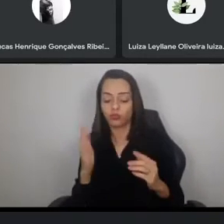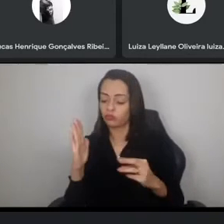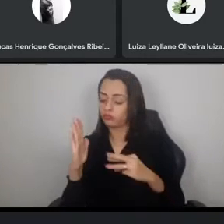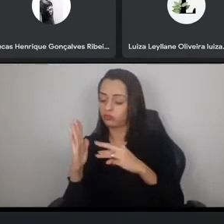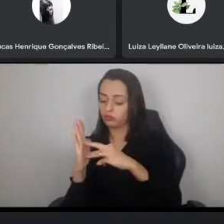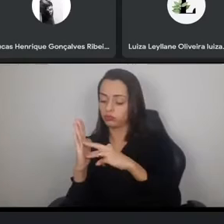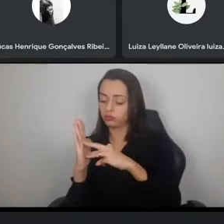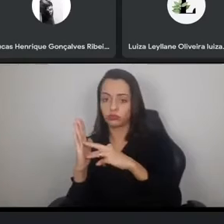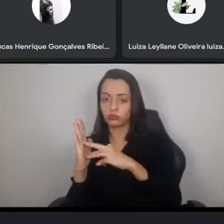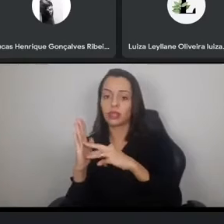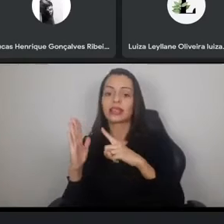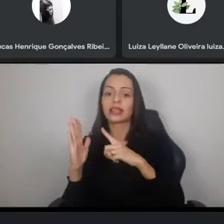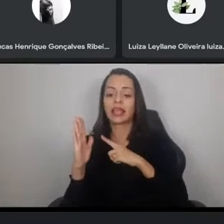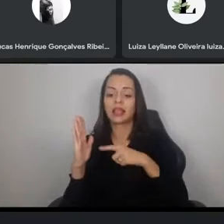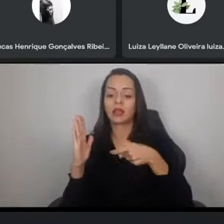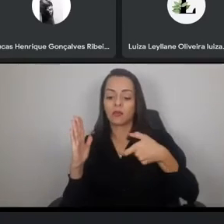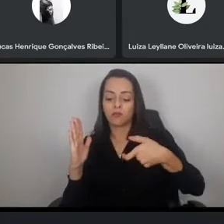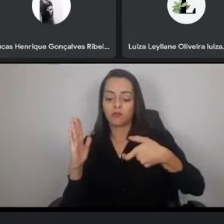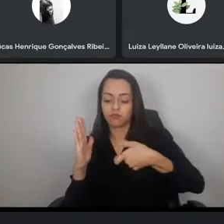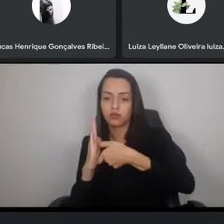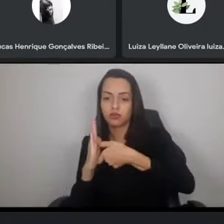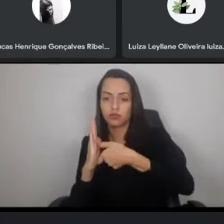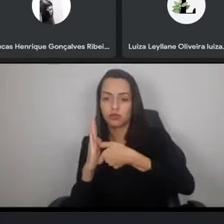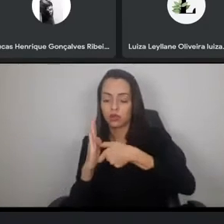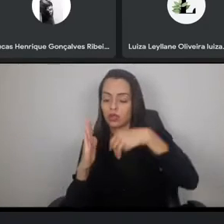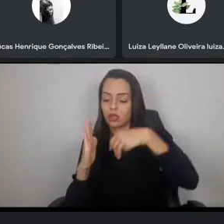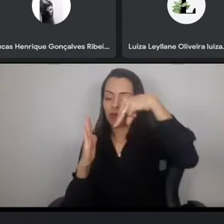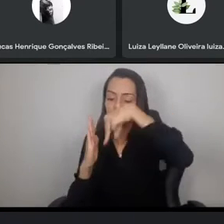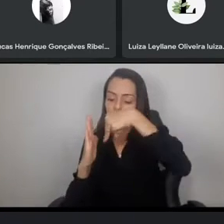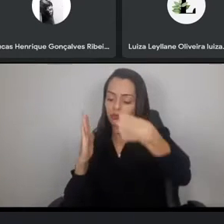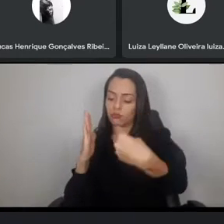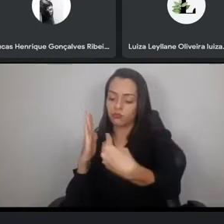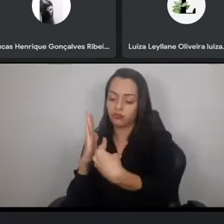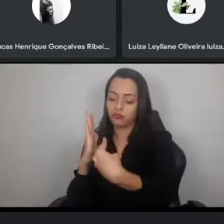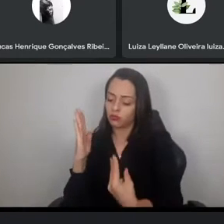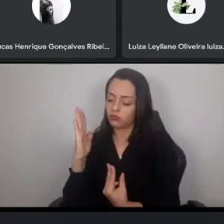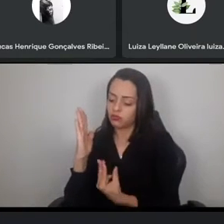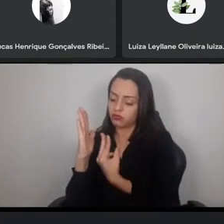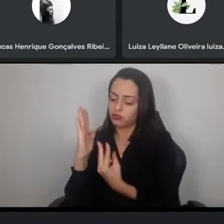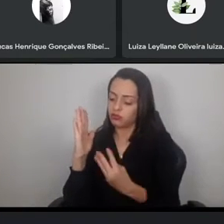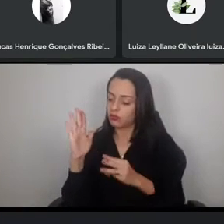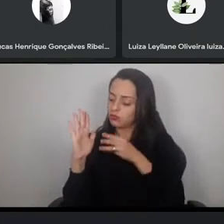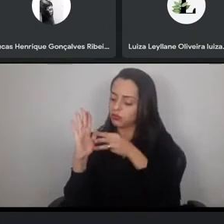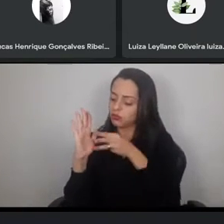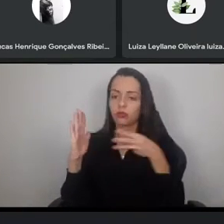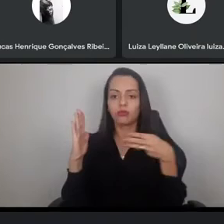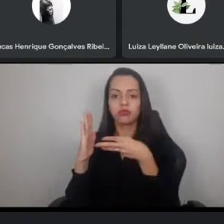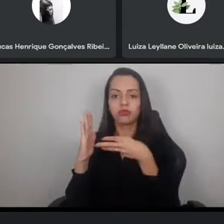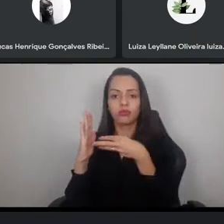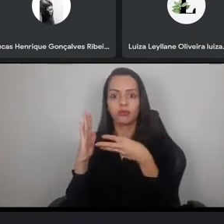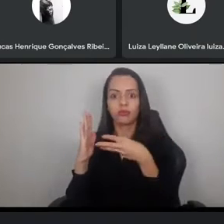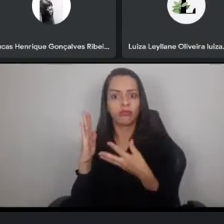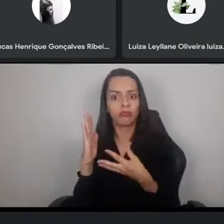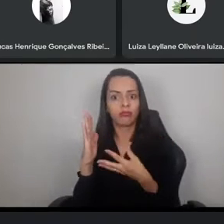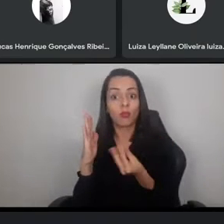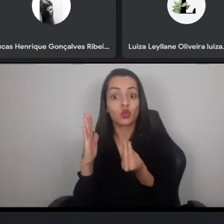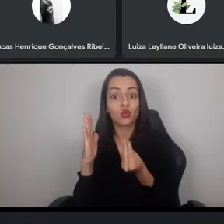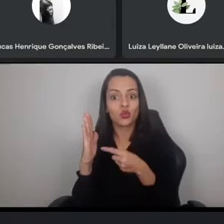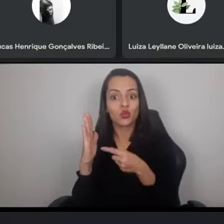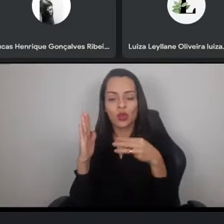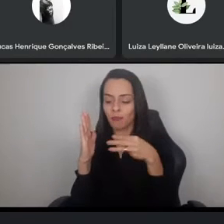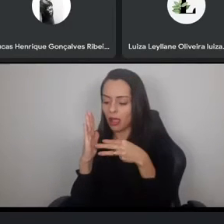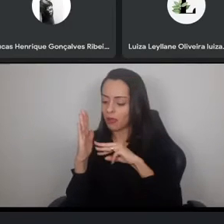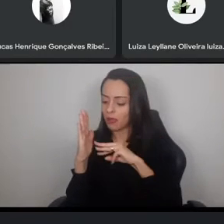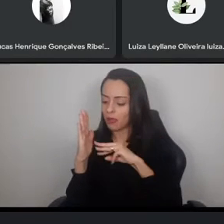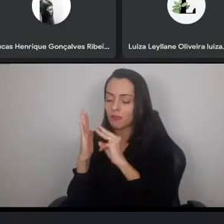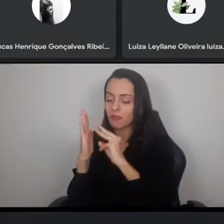Benjamin e plugo vários circuitos ao mesmo tempo. Primeiro, a tomada, se ela foi projetada para